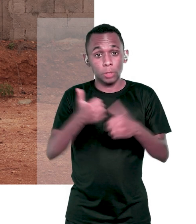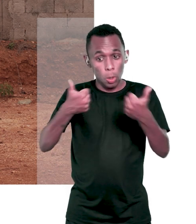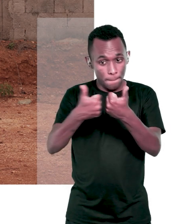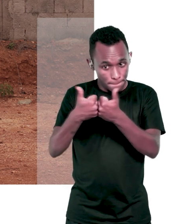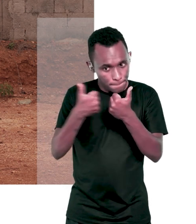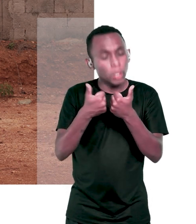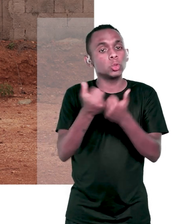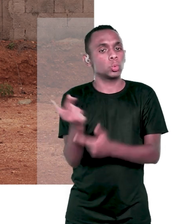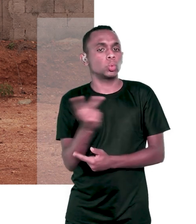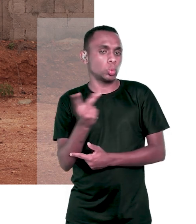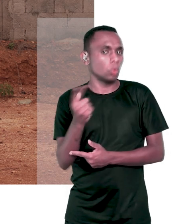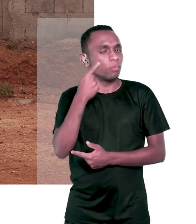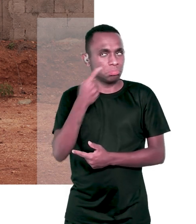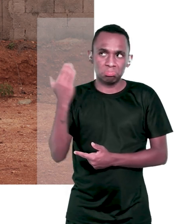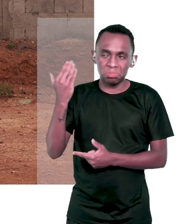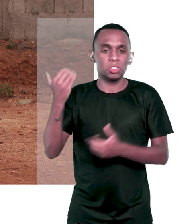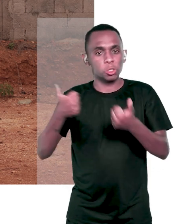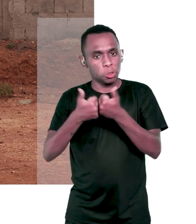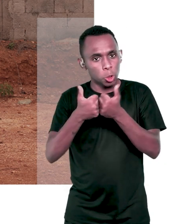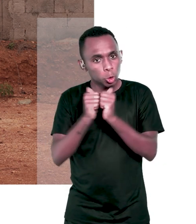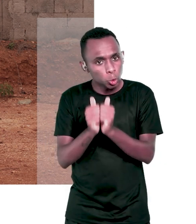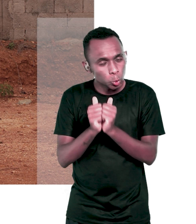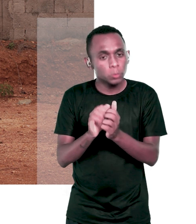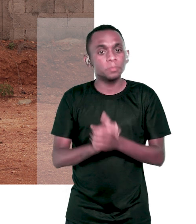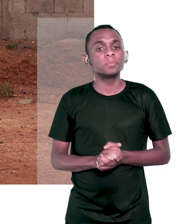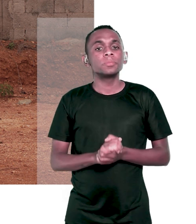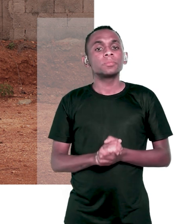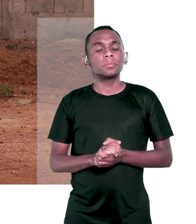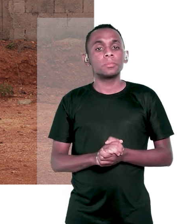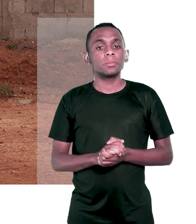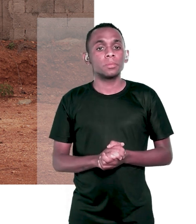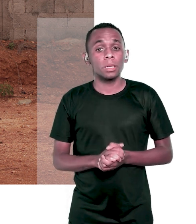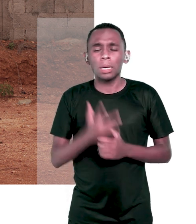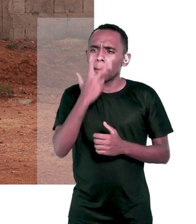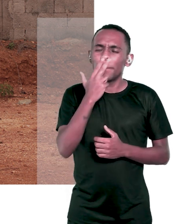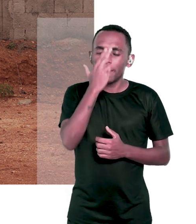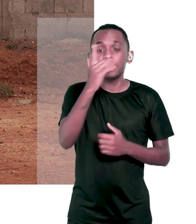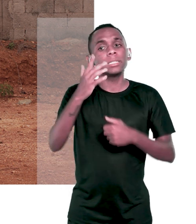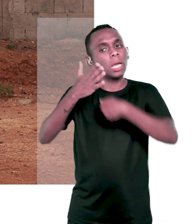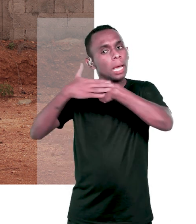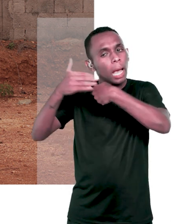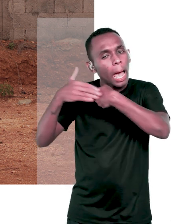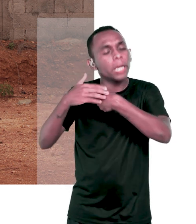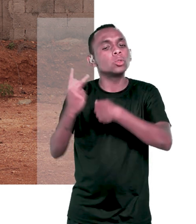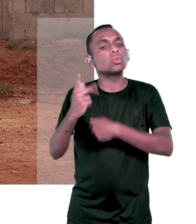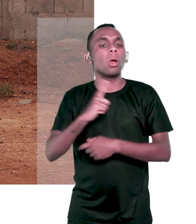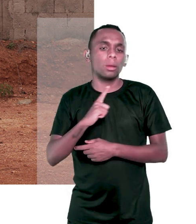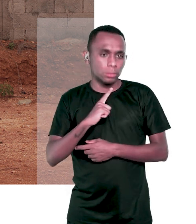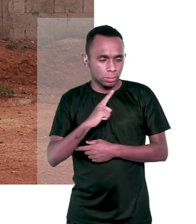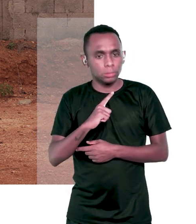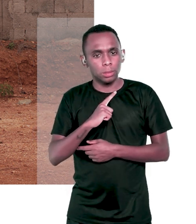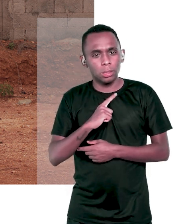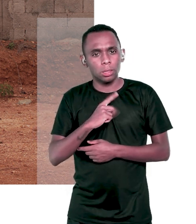em seguida um choque a família aparece nua dentro da casa a